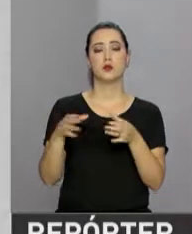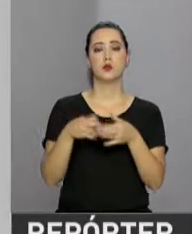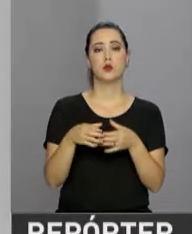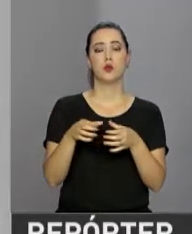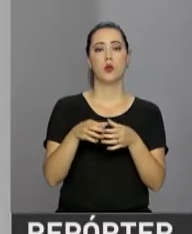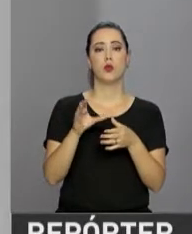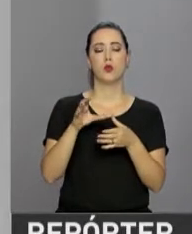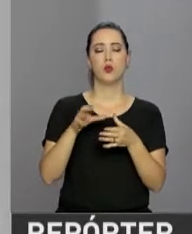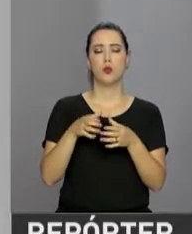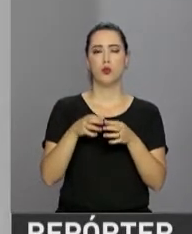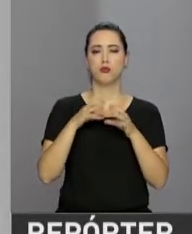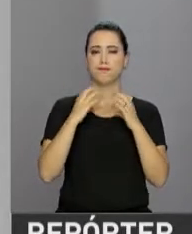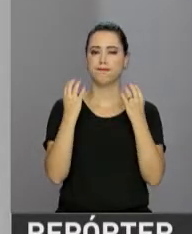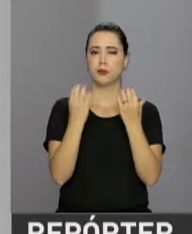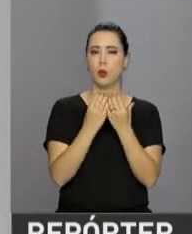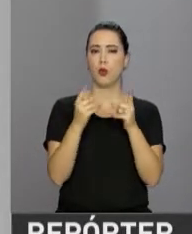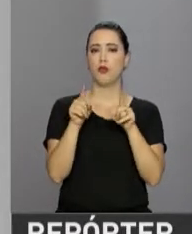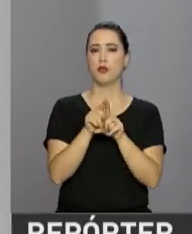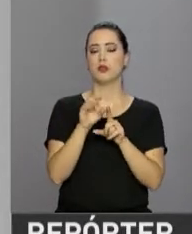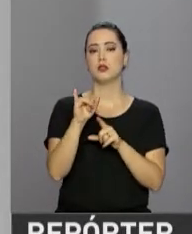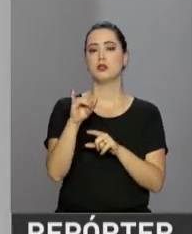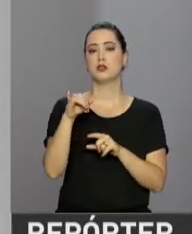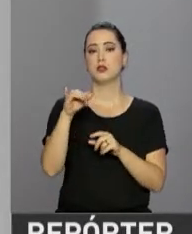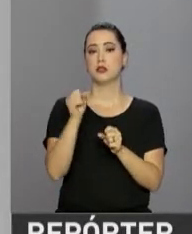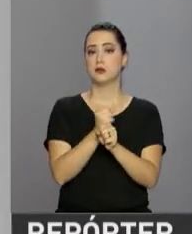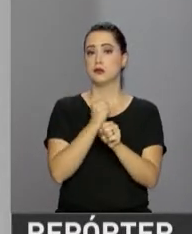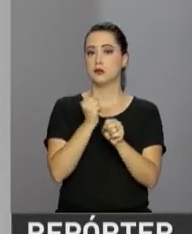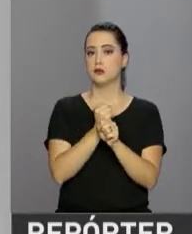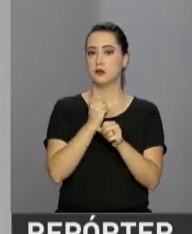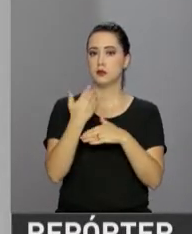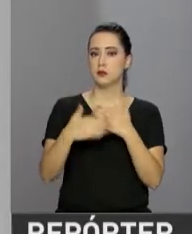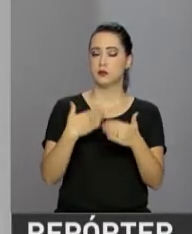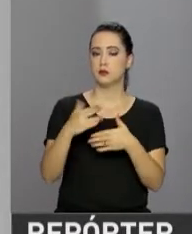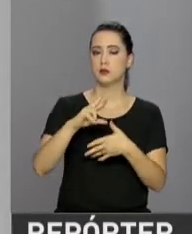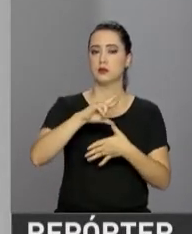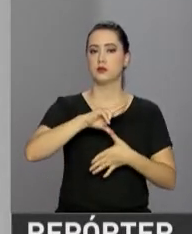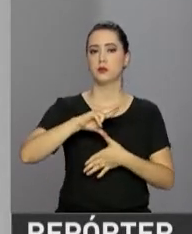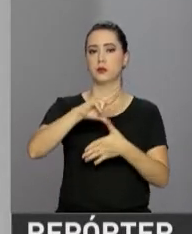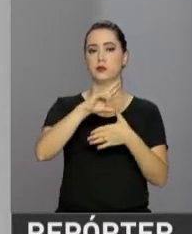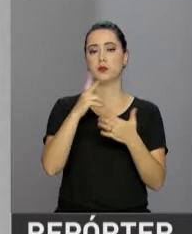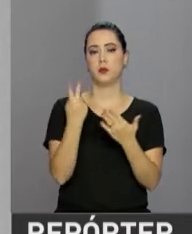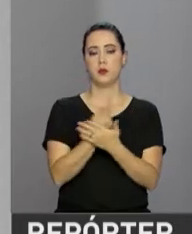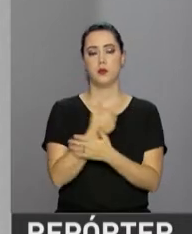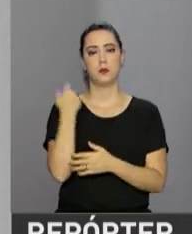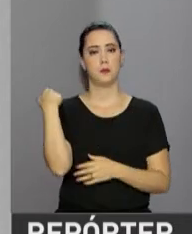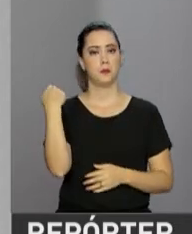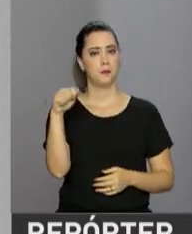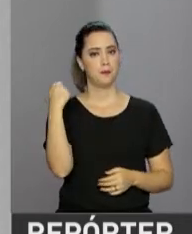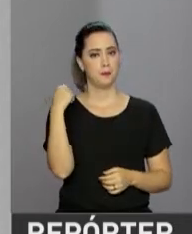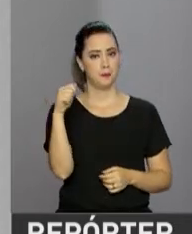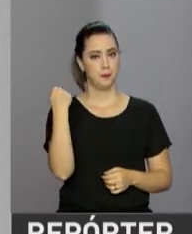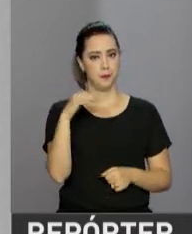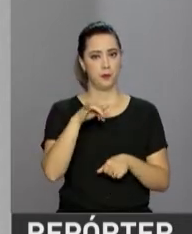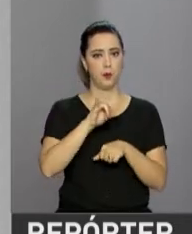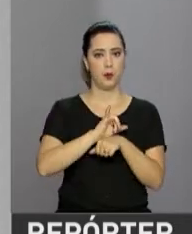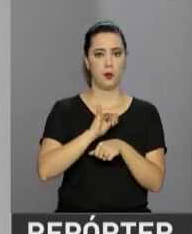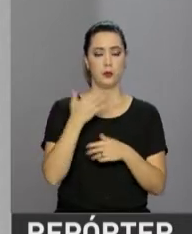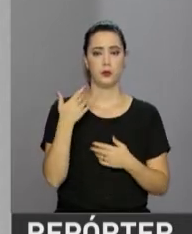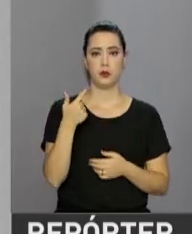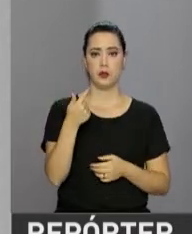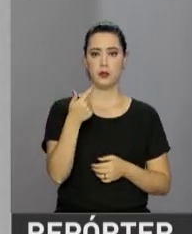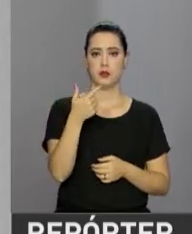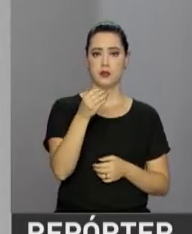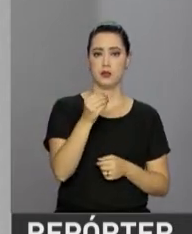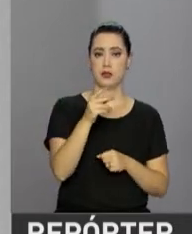de infraestrutura para o desenvolvimento da américa latina que acontece em buenos aires na argentina 70 líderes